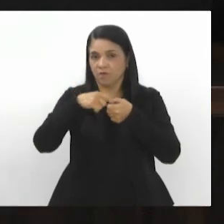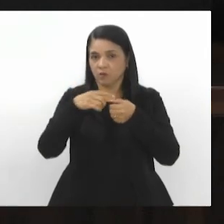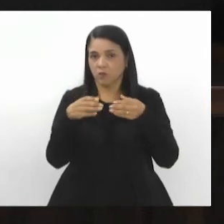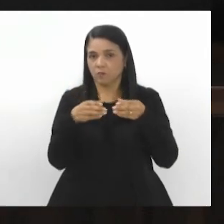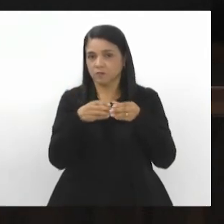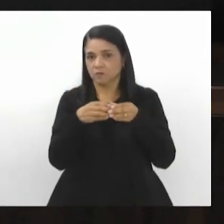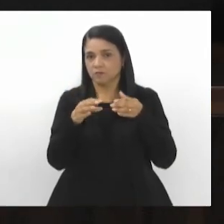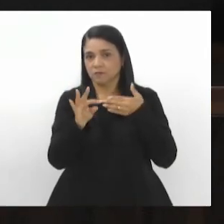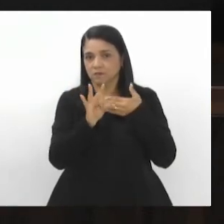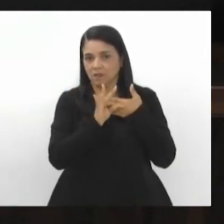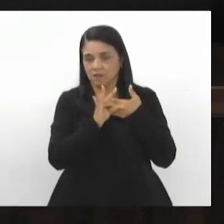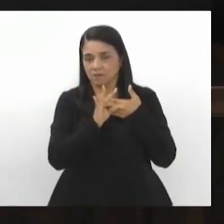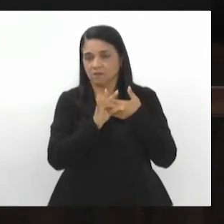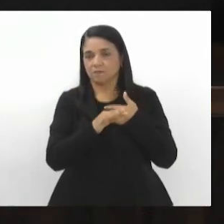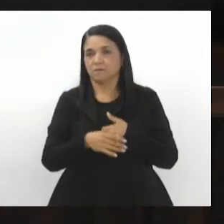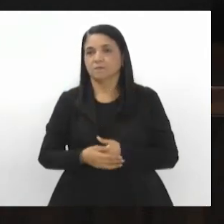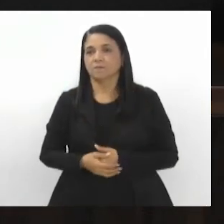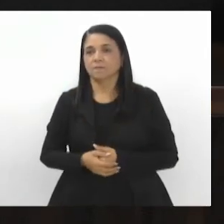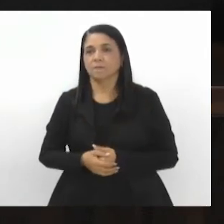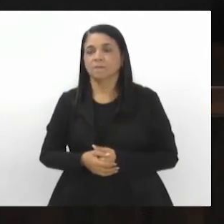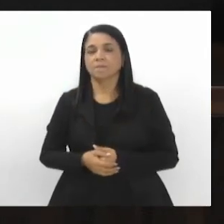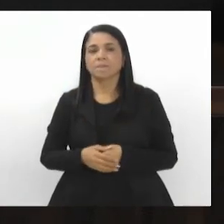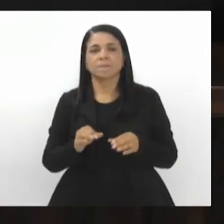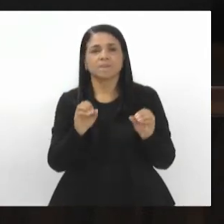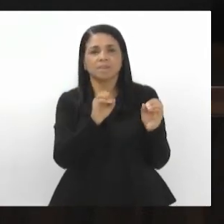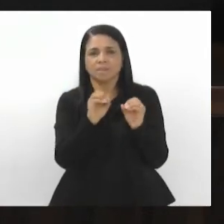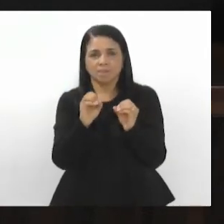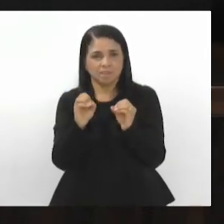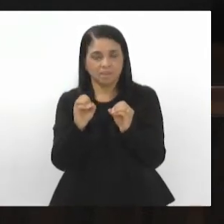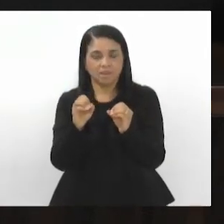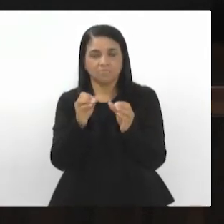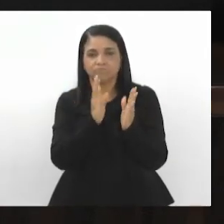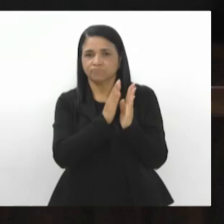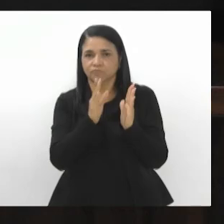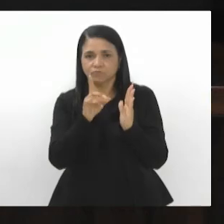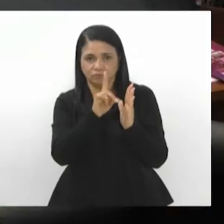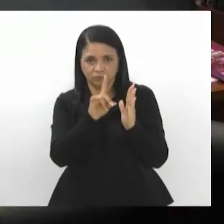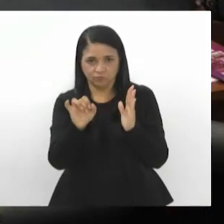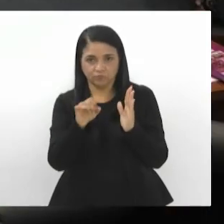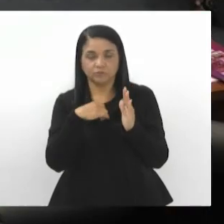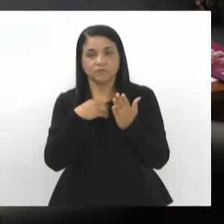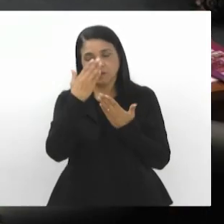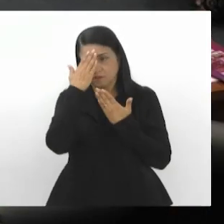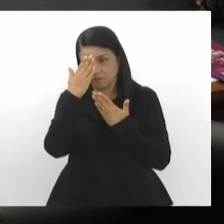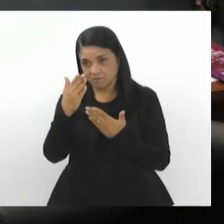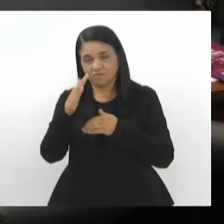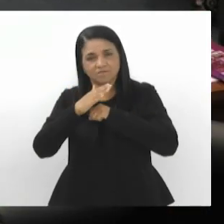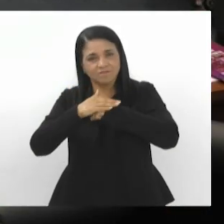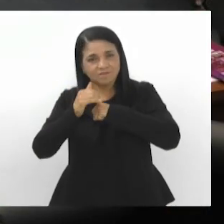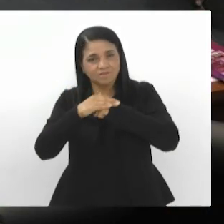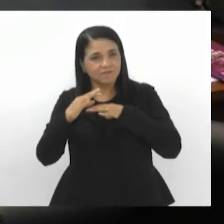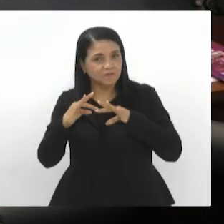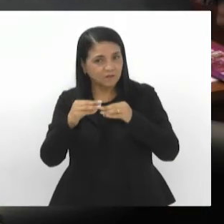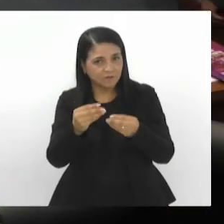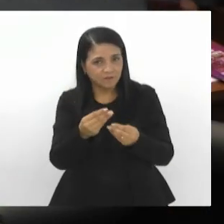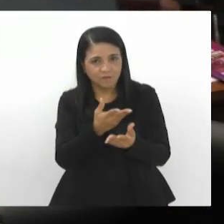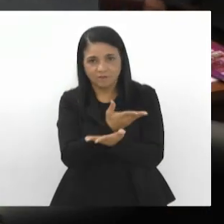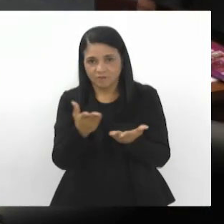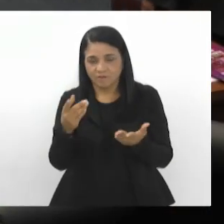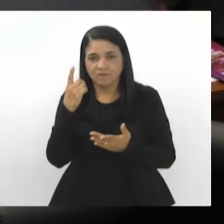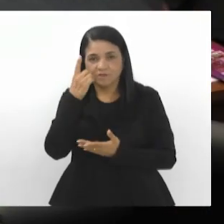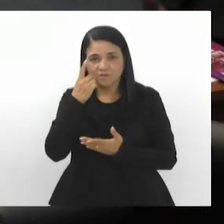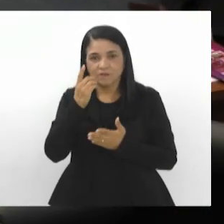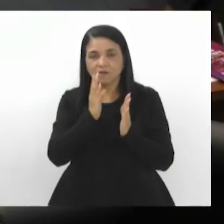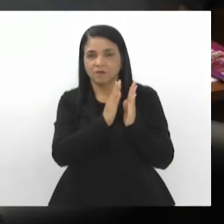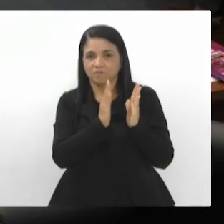comissões técnicas. Nada mais havendo a tratar na ordem do dia, agradeço carinhosamente a todos.